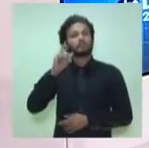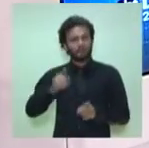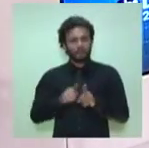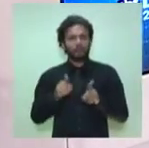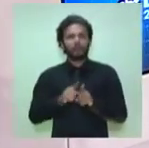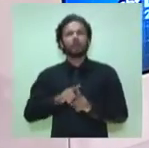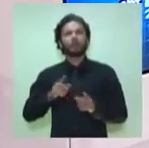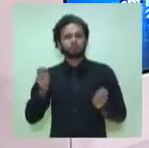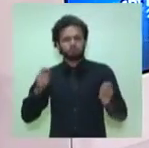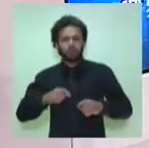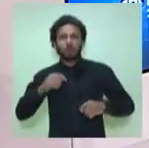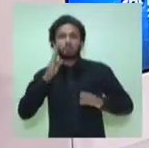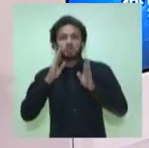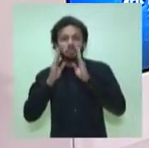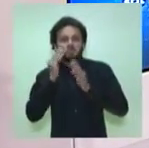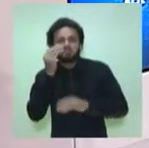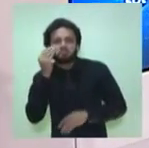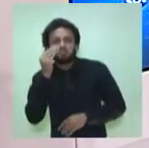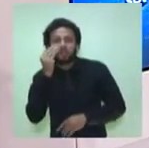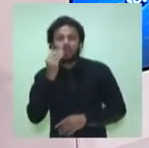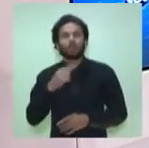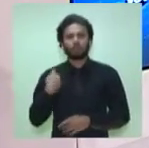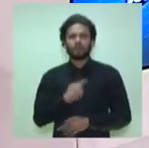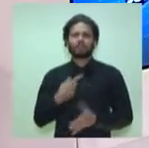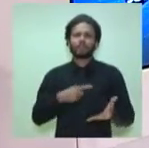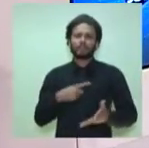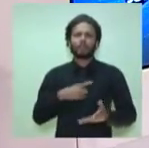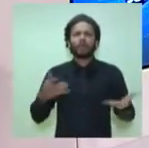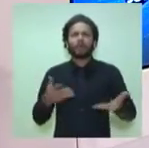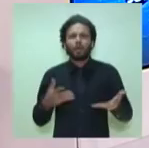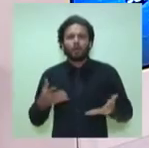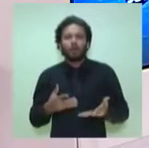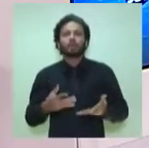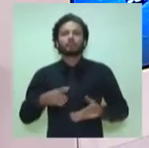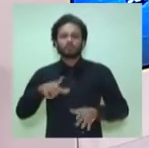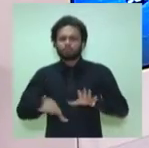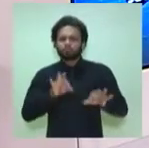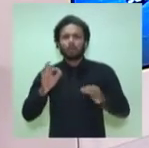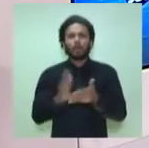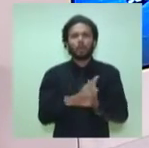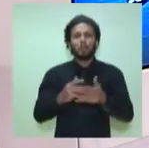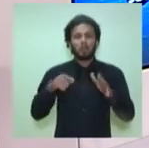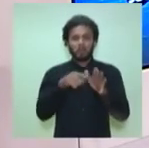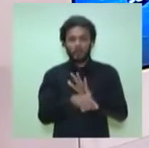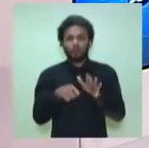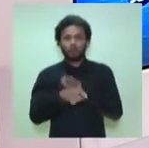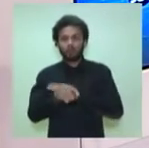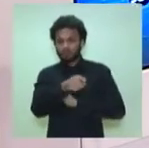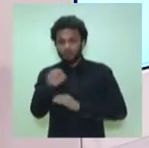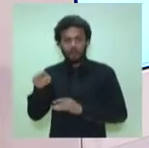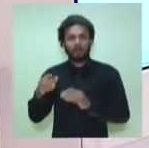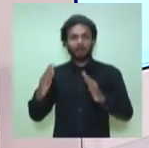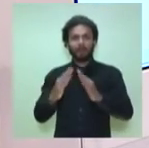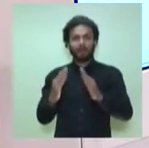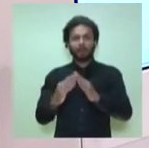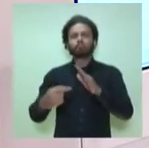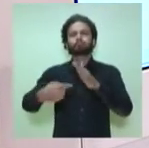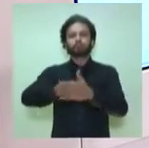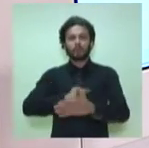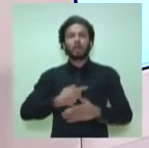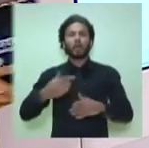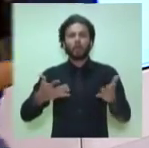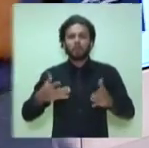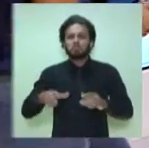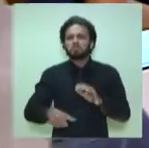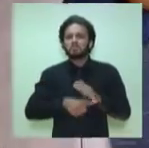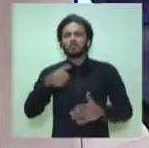vivo pelo Facebook. E nós temos neste bloco, selecionamos perguntas, né, do eleitor que está em casa. Vamos agora sortear o primeiro candidato, vem